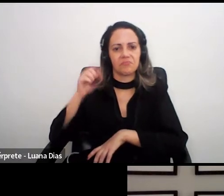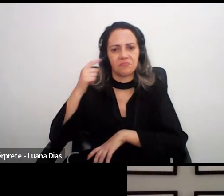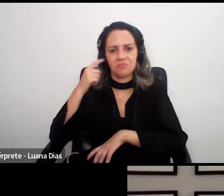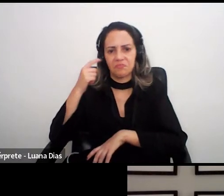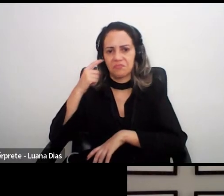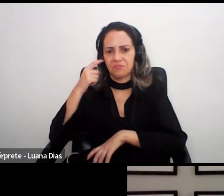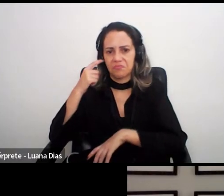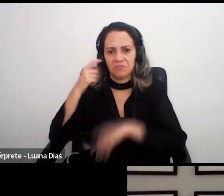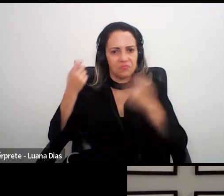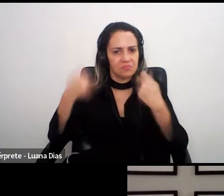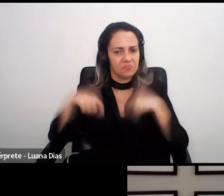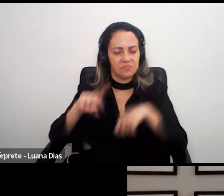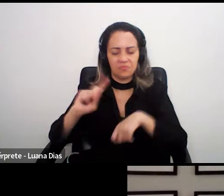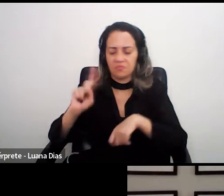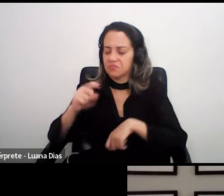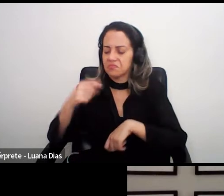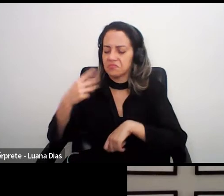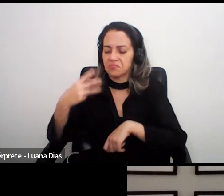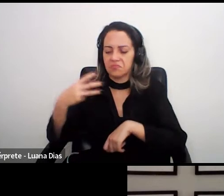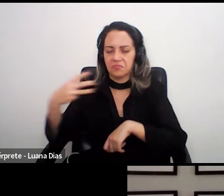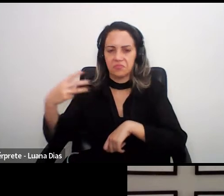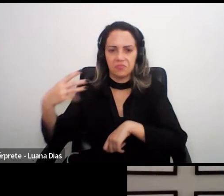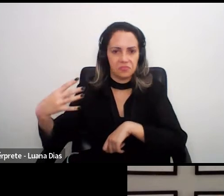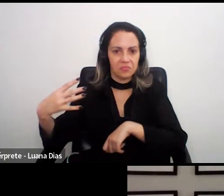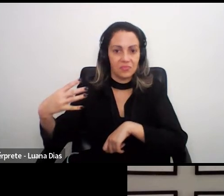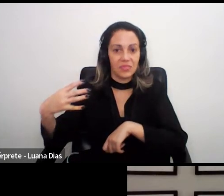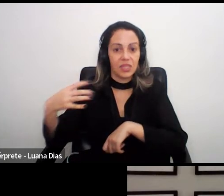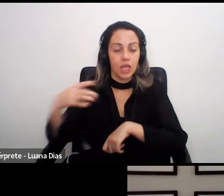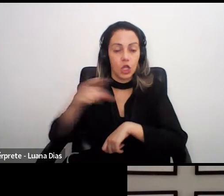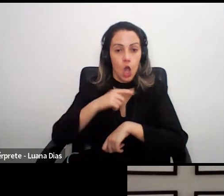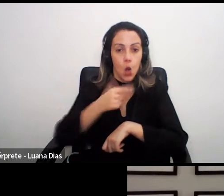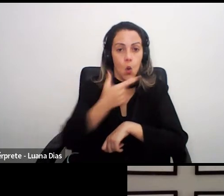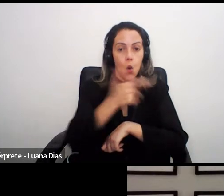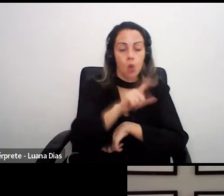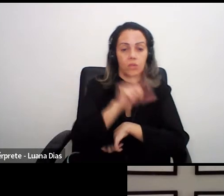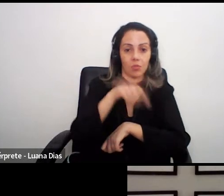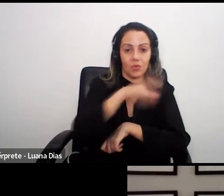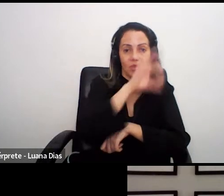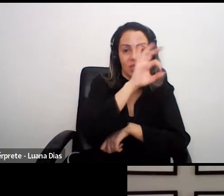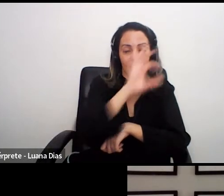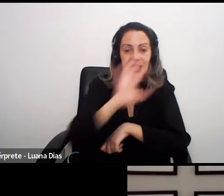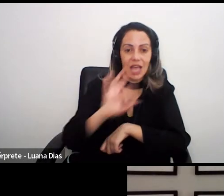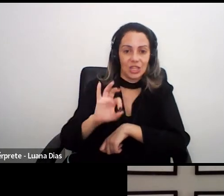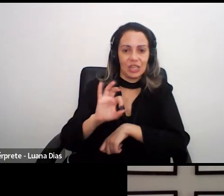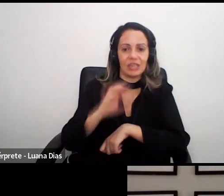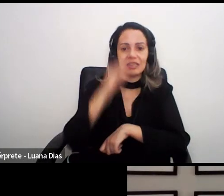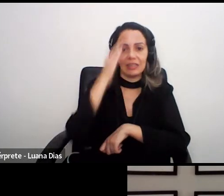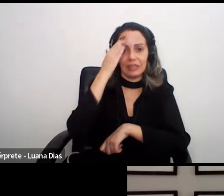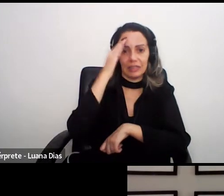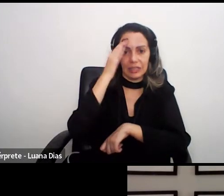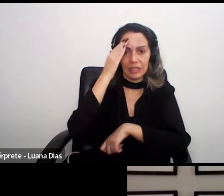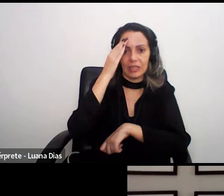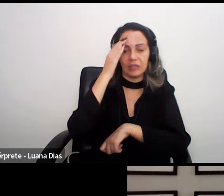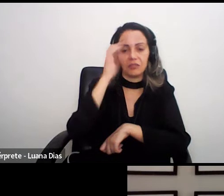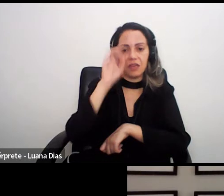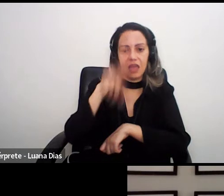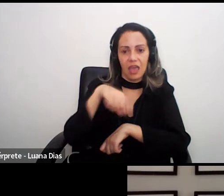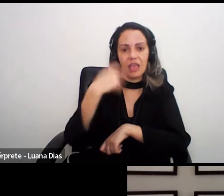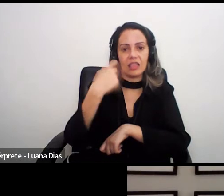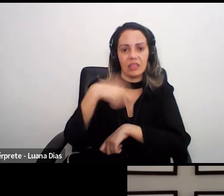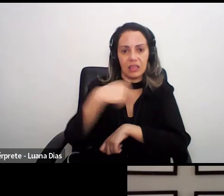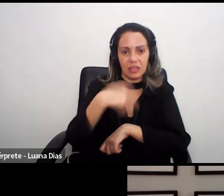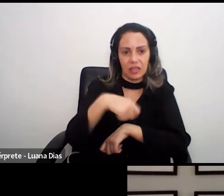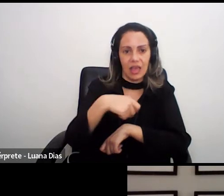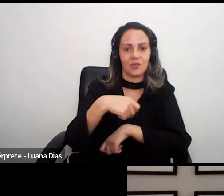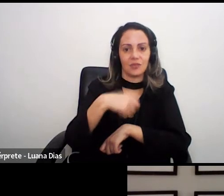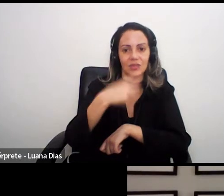do 334, mas e uma parcela... significativa, entendendo que era pertinente e aplicou. E aí depois vai